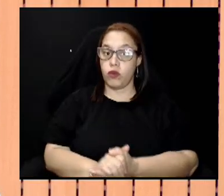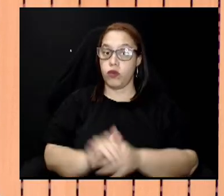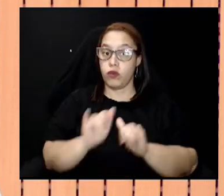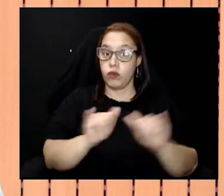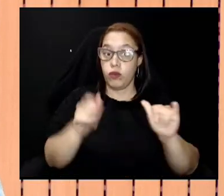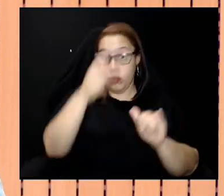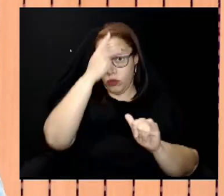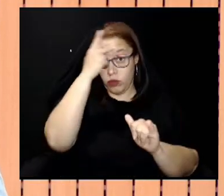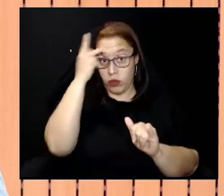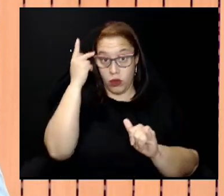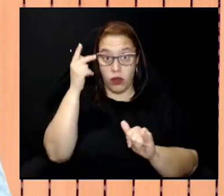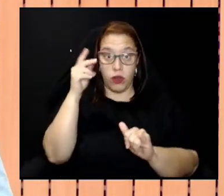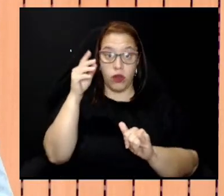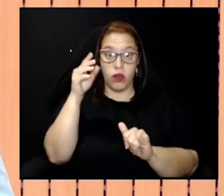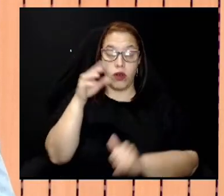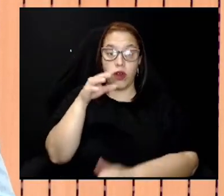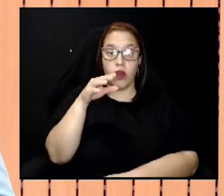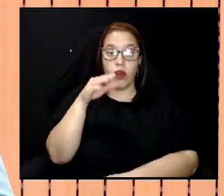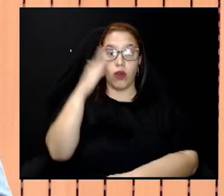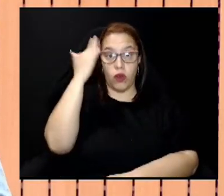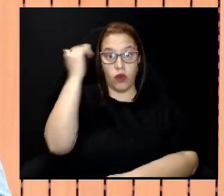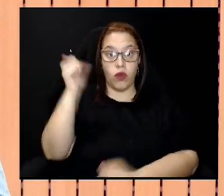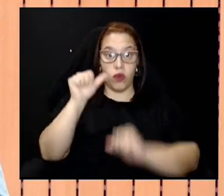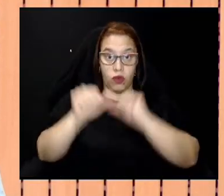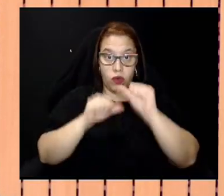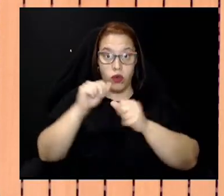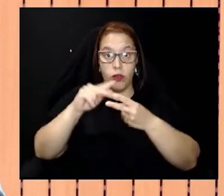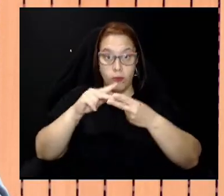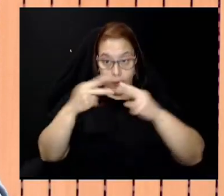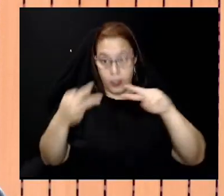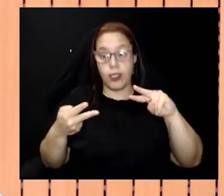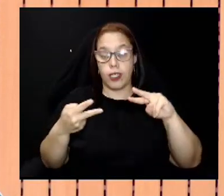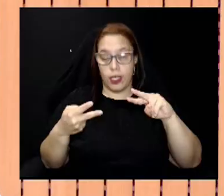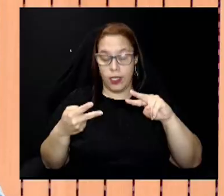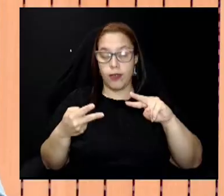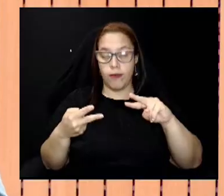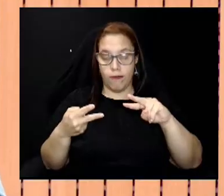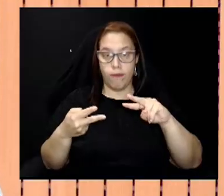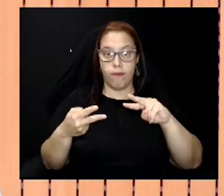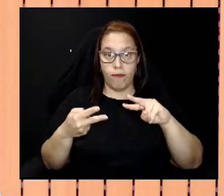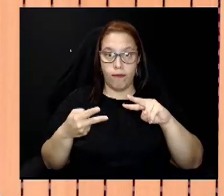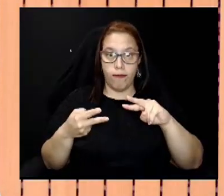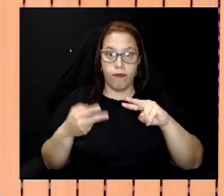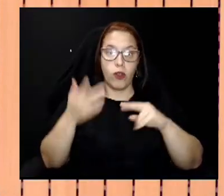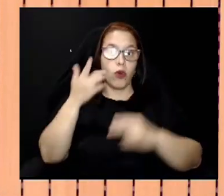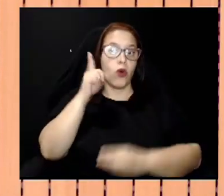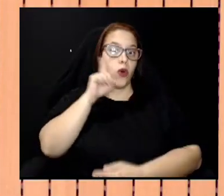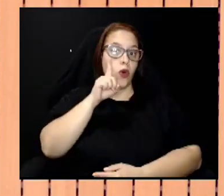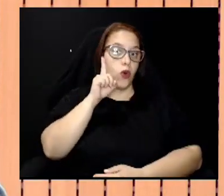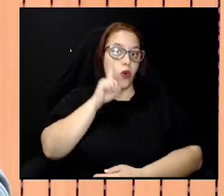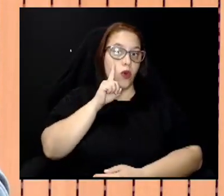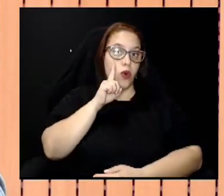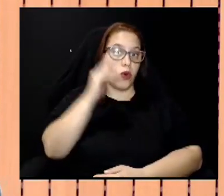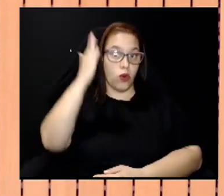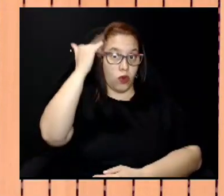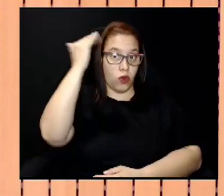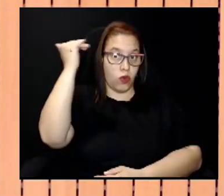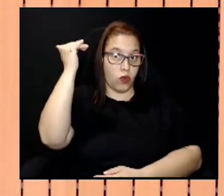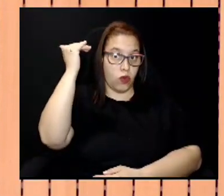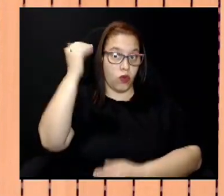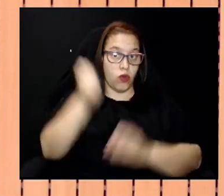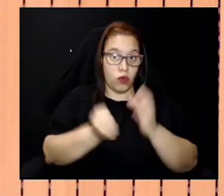famosas descobriram alterações nesse gene, né? Então, nós temos uma atriz americana que ficou muito famosa por descobrir uma